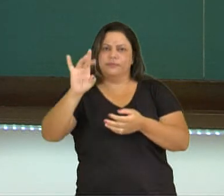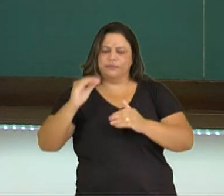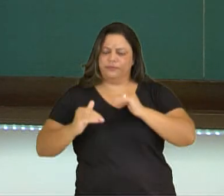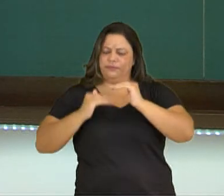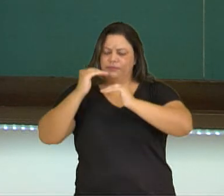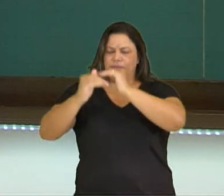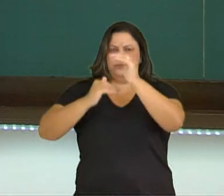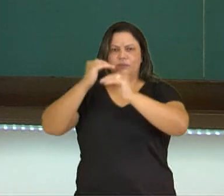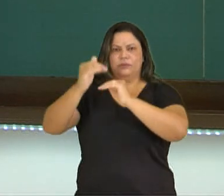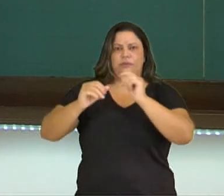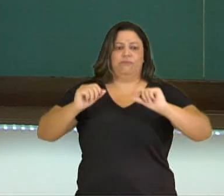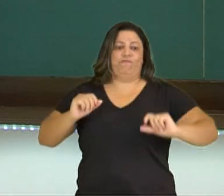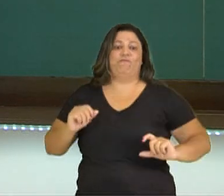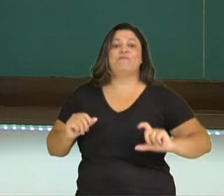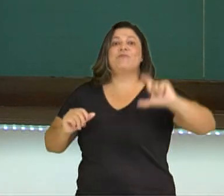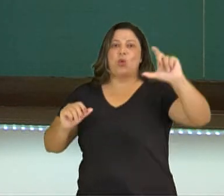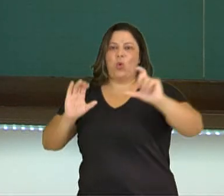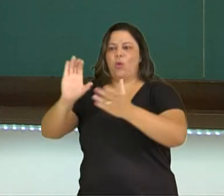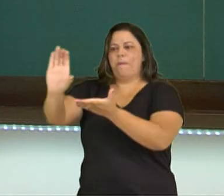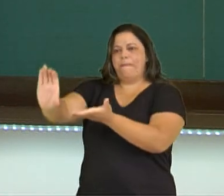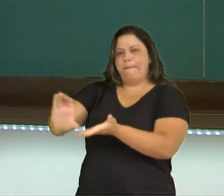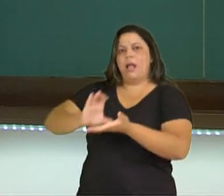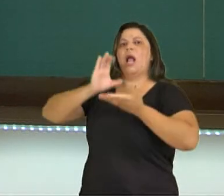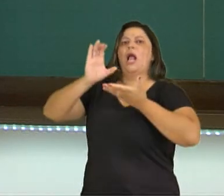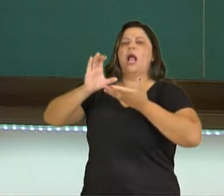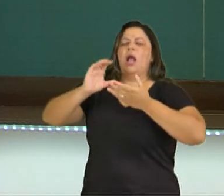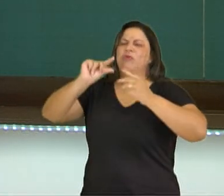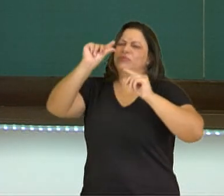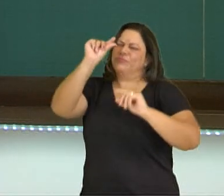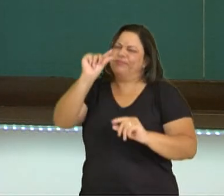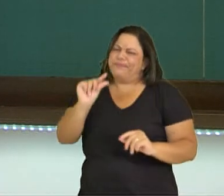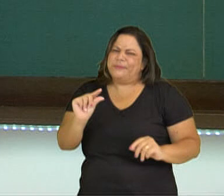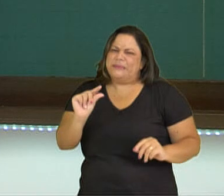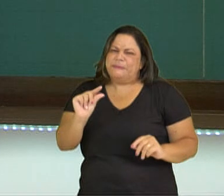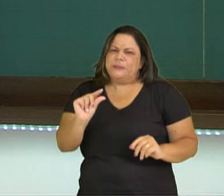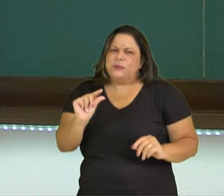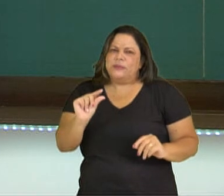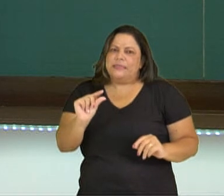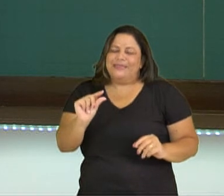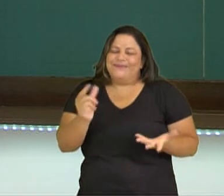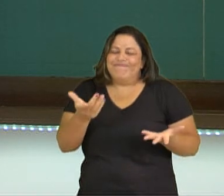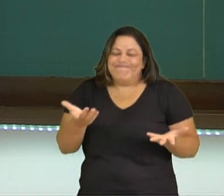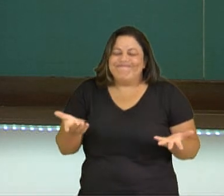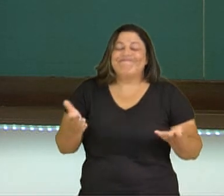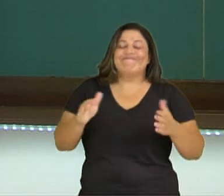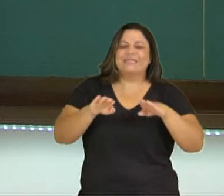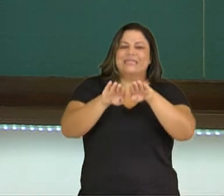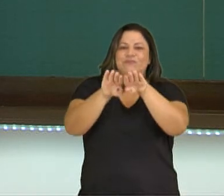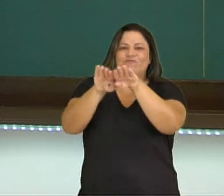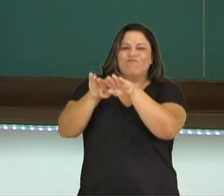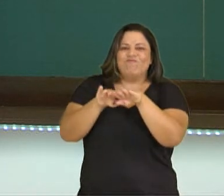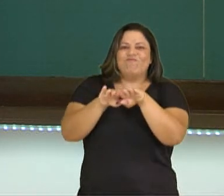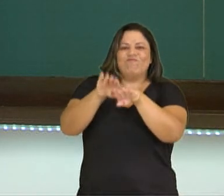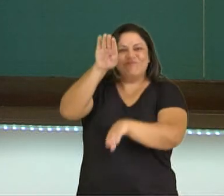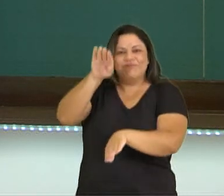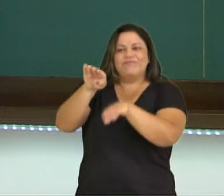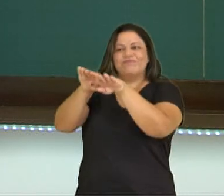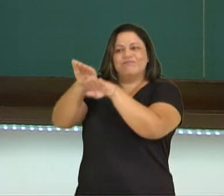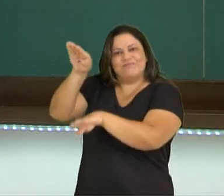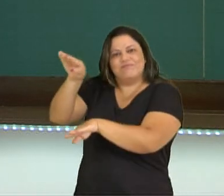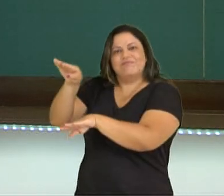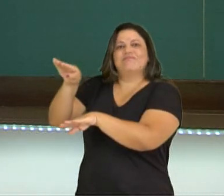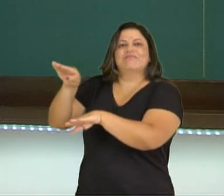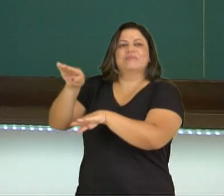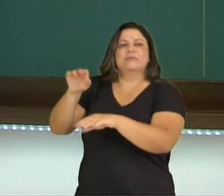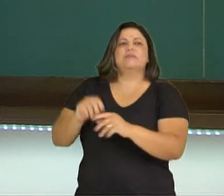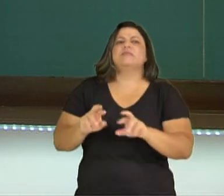muito, outros recebem pouco, e isso vai gerar ali uma desigualdade nessa sociedade, né? O